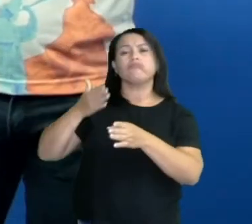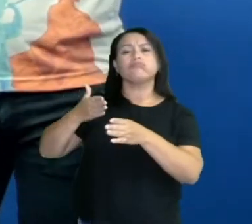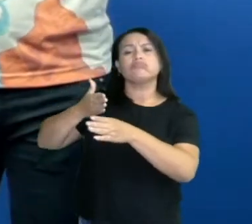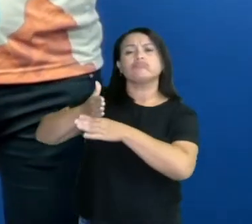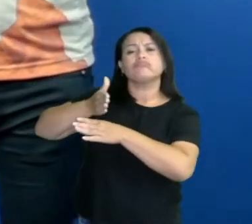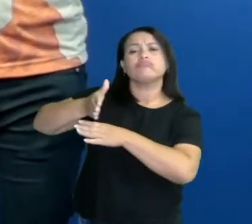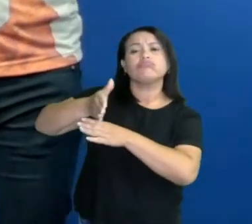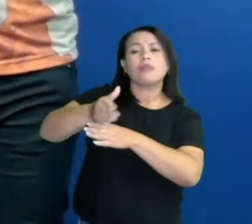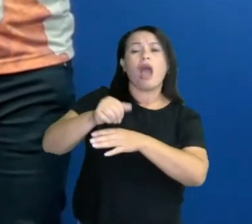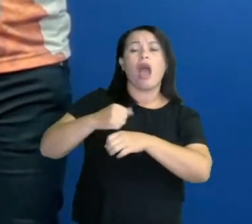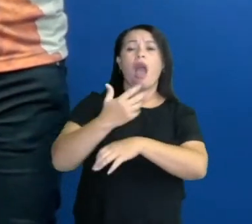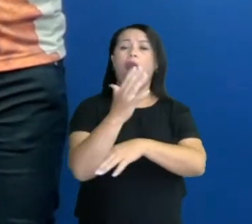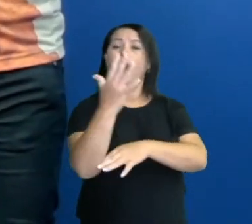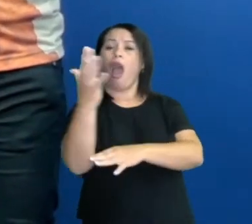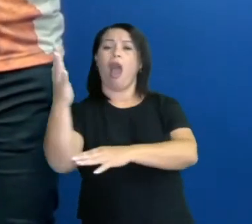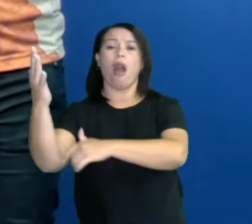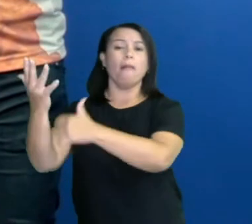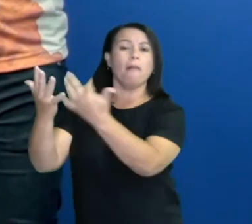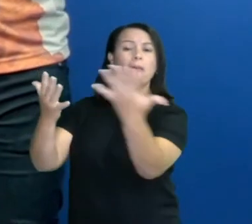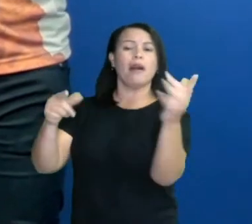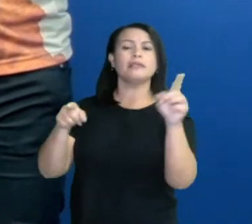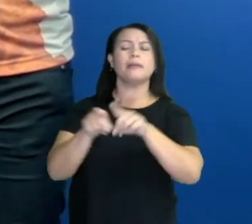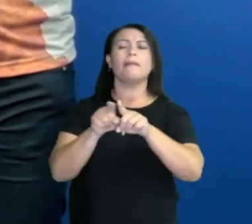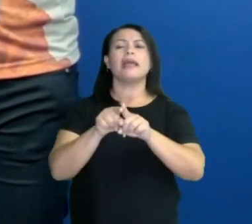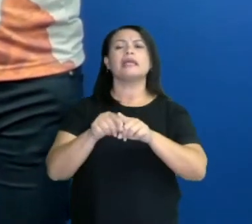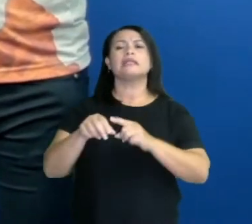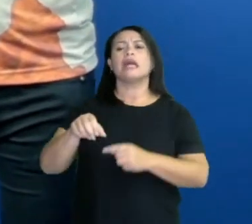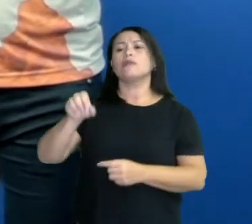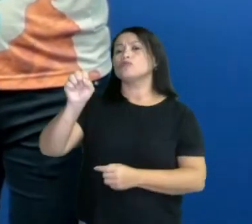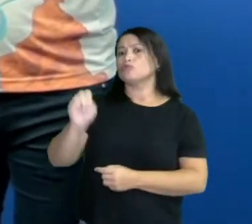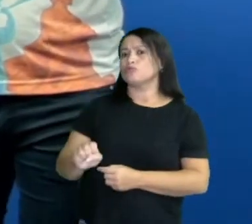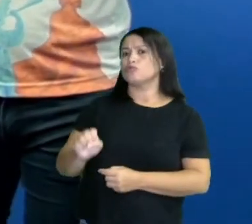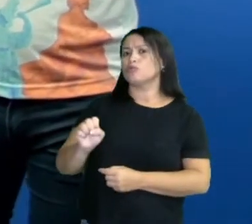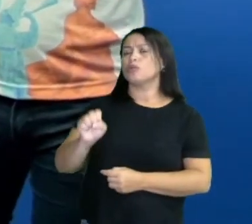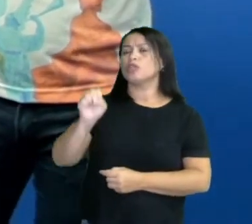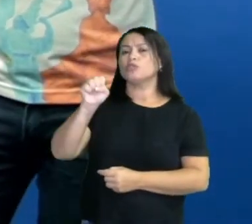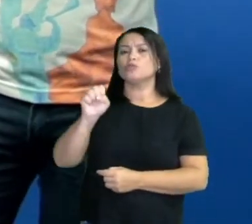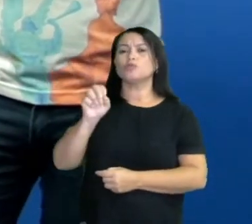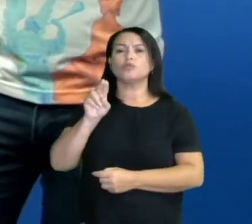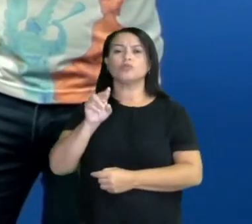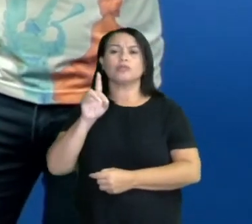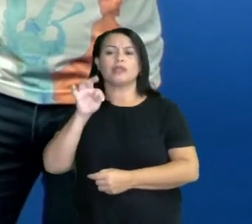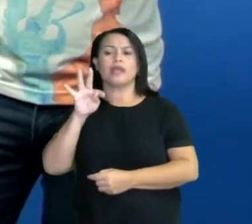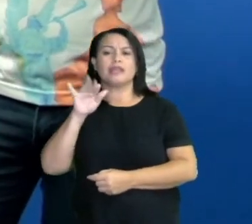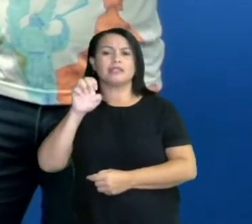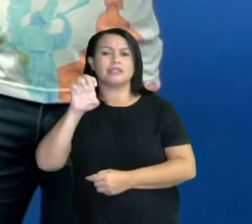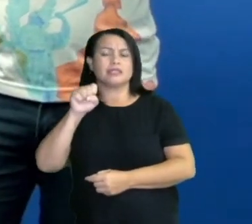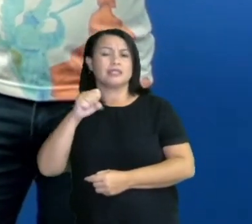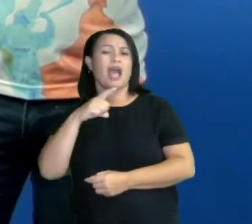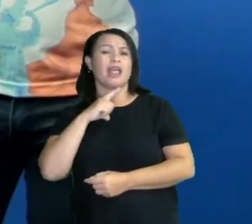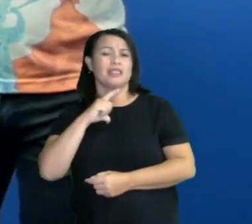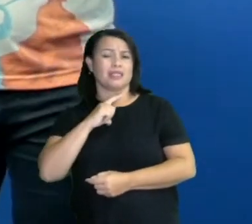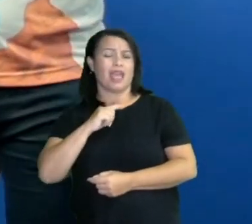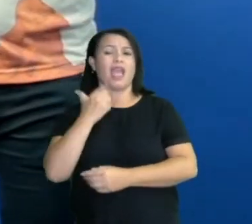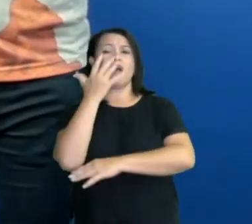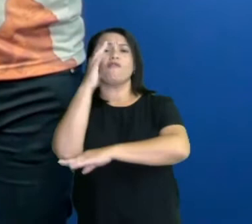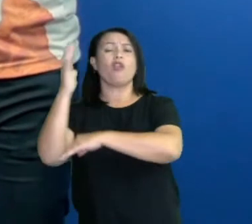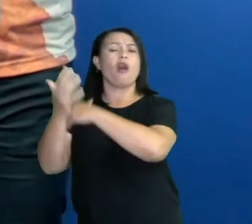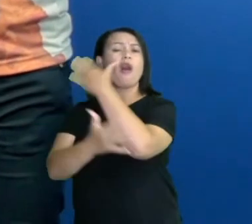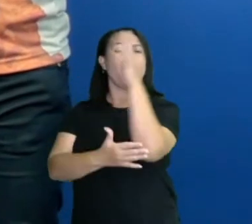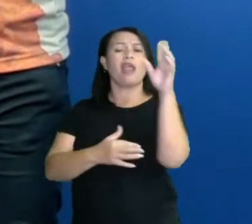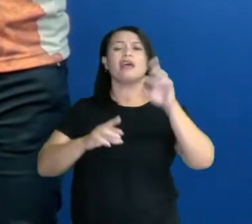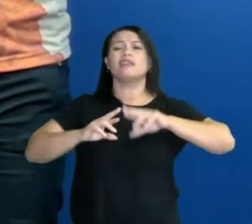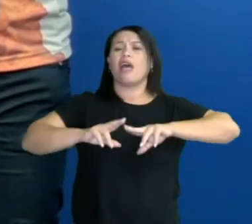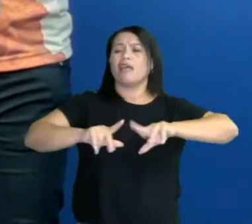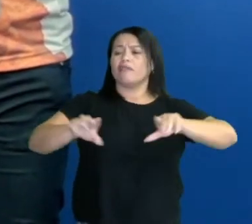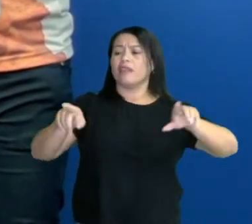outras regiões, mais do sul e sudeste, nós temos a floresta de araucárias. São plantas